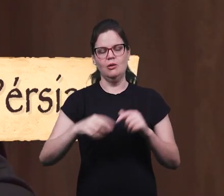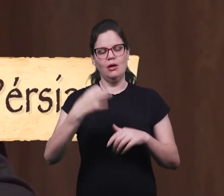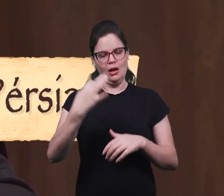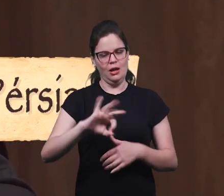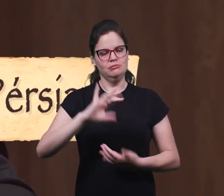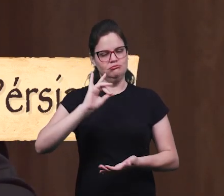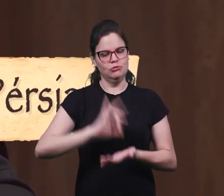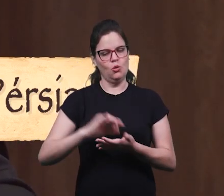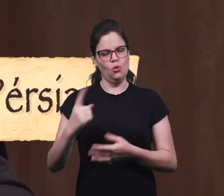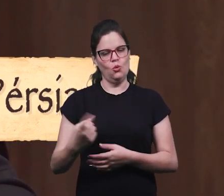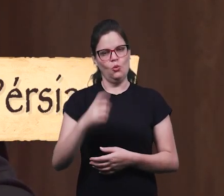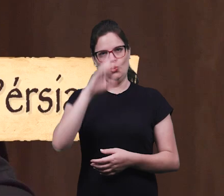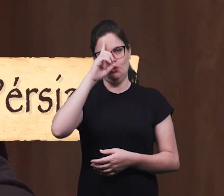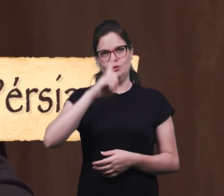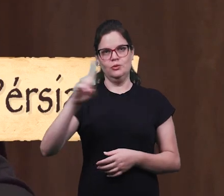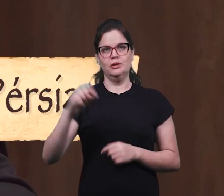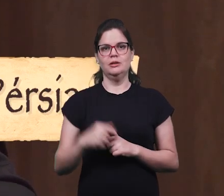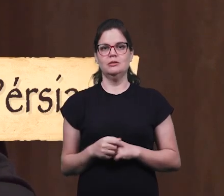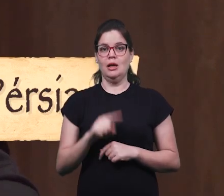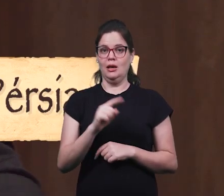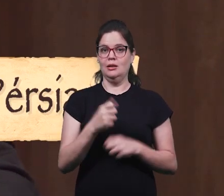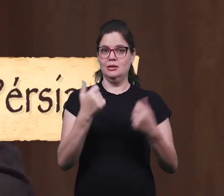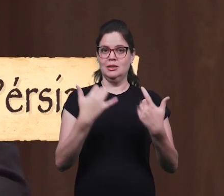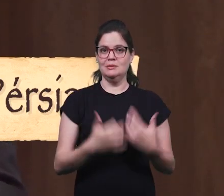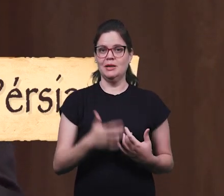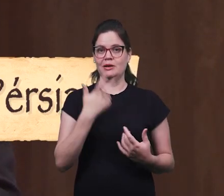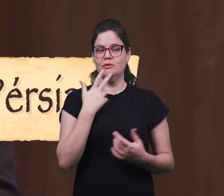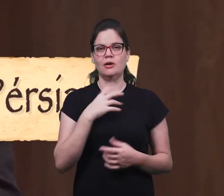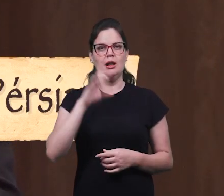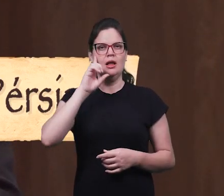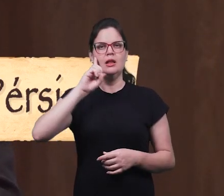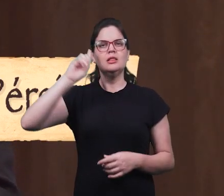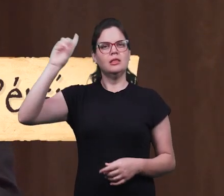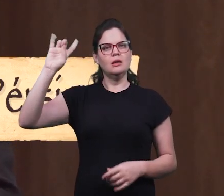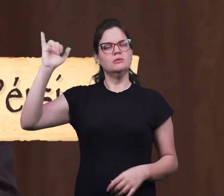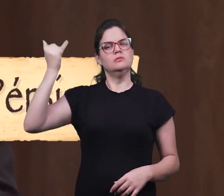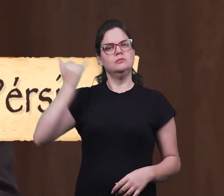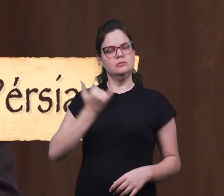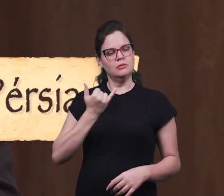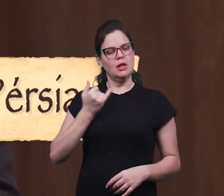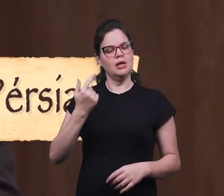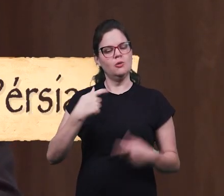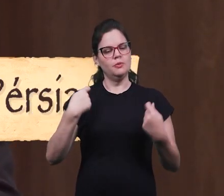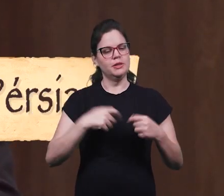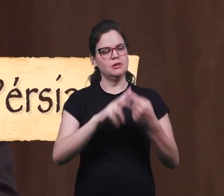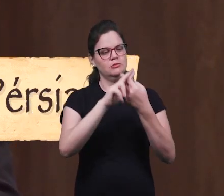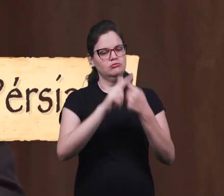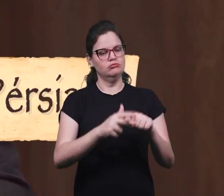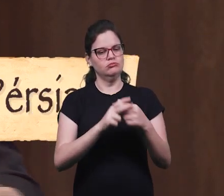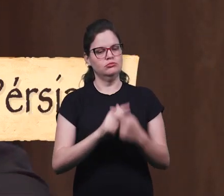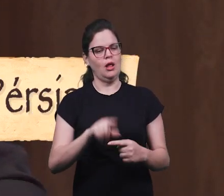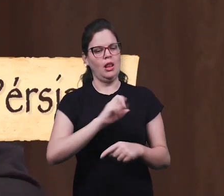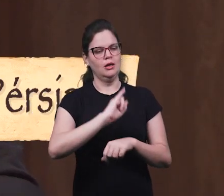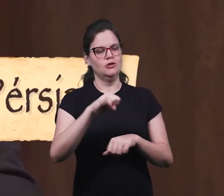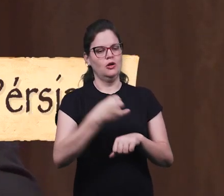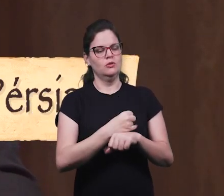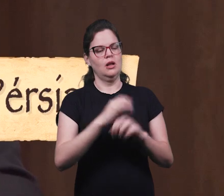Deus me recomendou a reconstruir o seu templo que está em